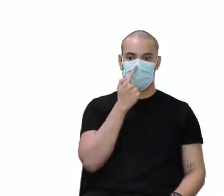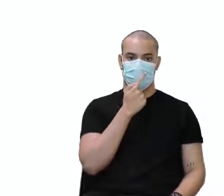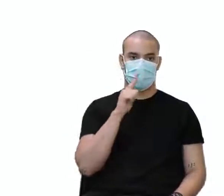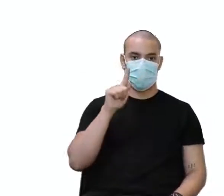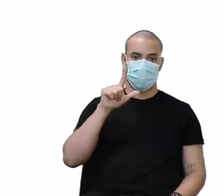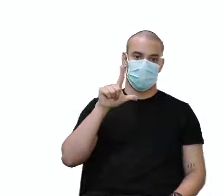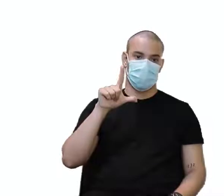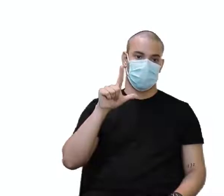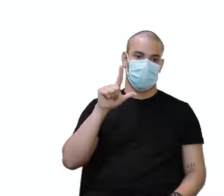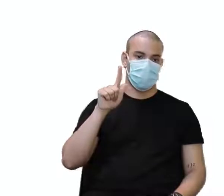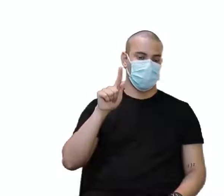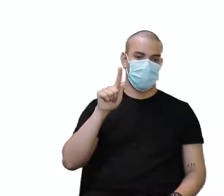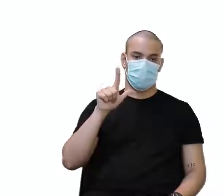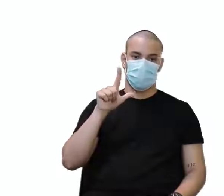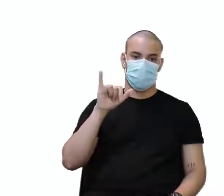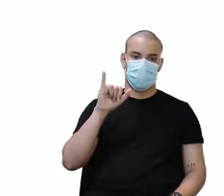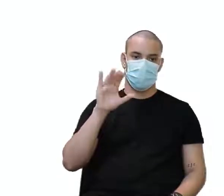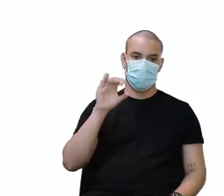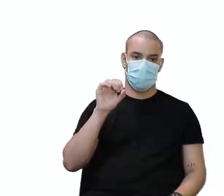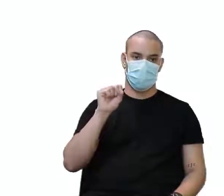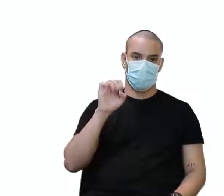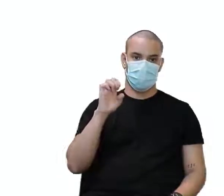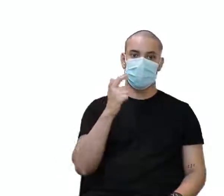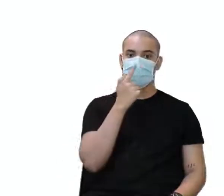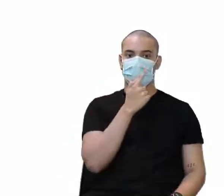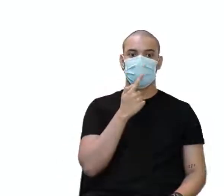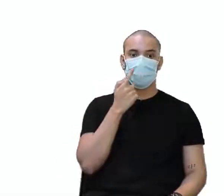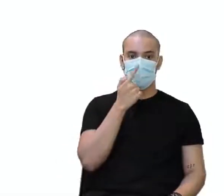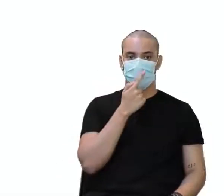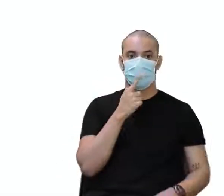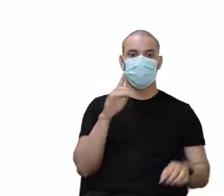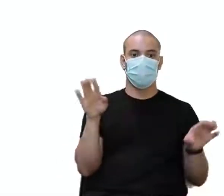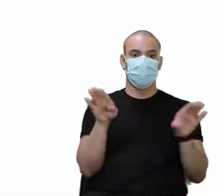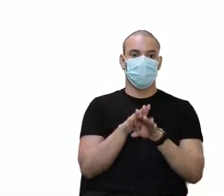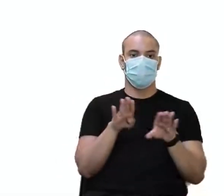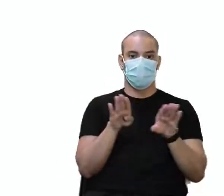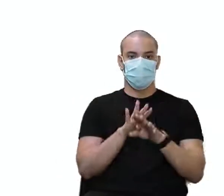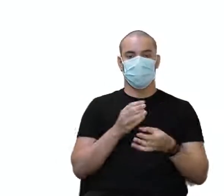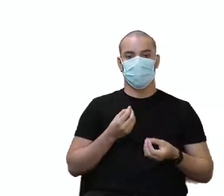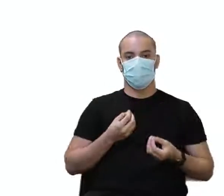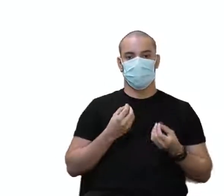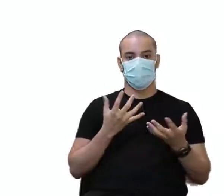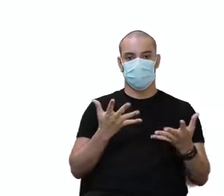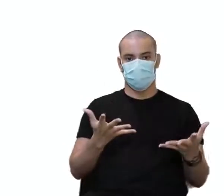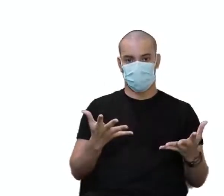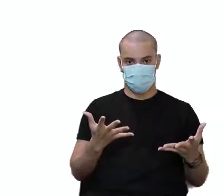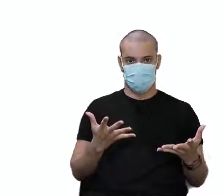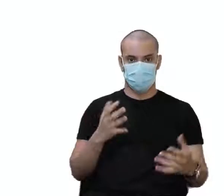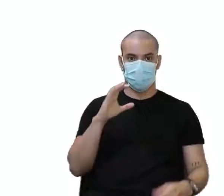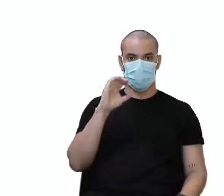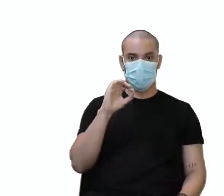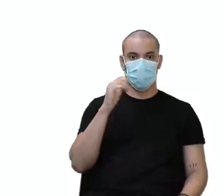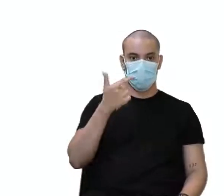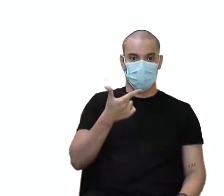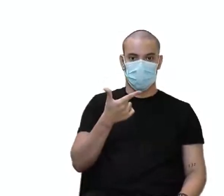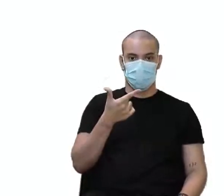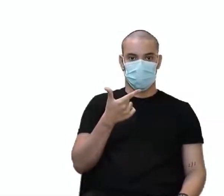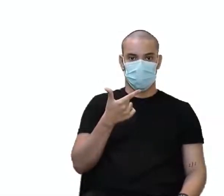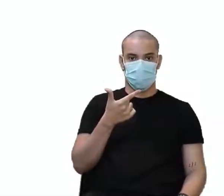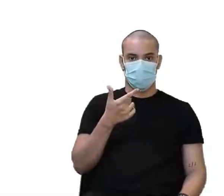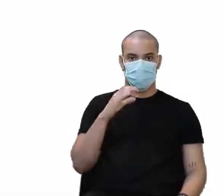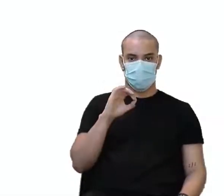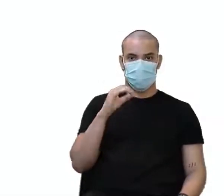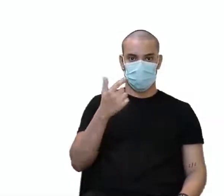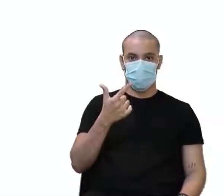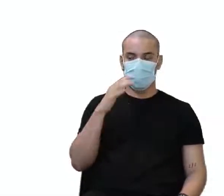glicose. Quase não sai o meu orgulho. E também a liberação de oxigênio. 2 quase